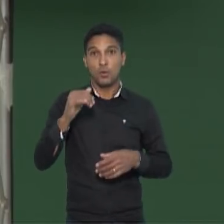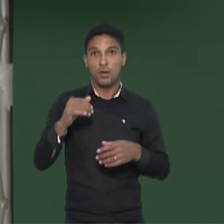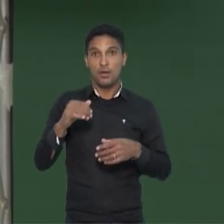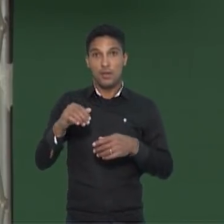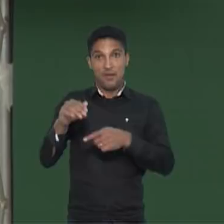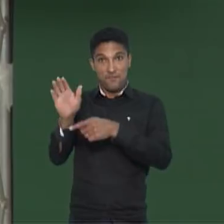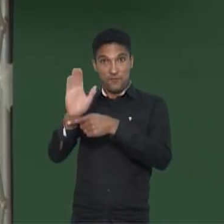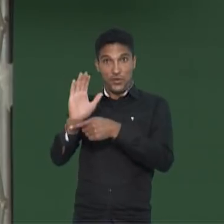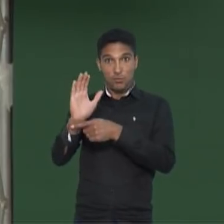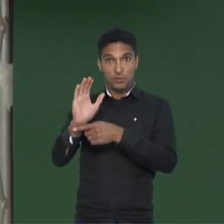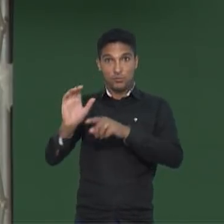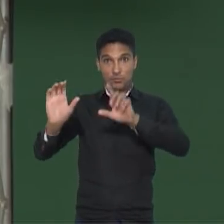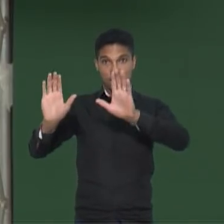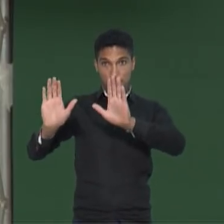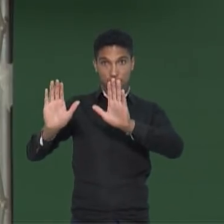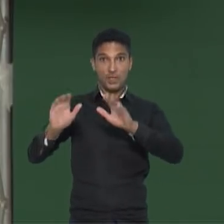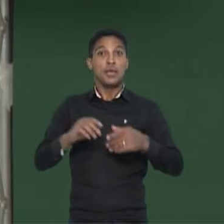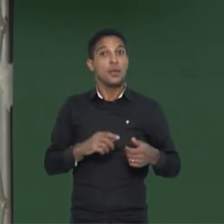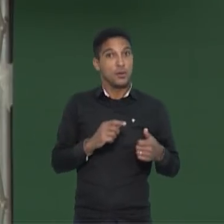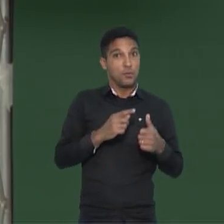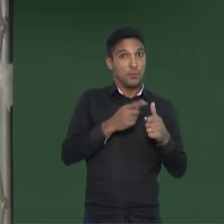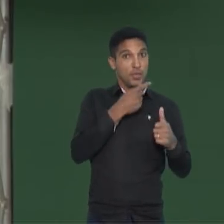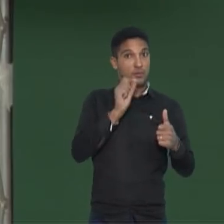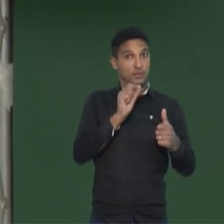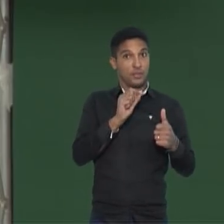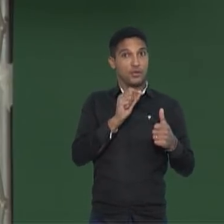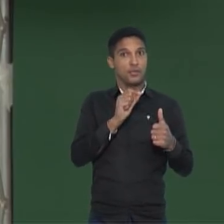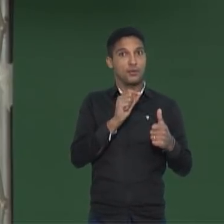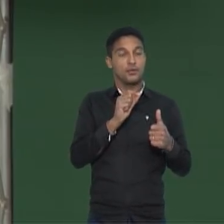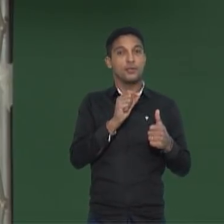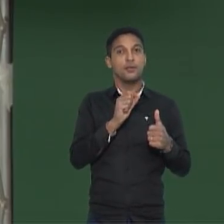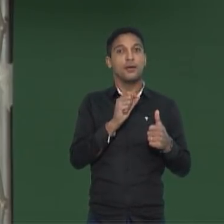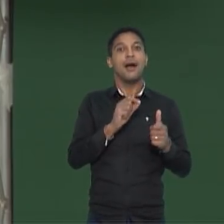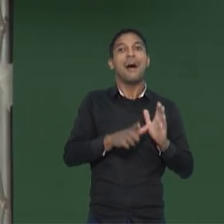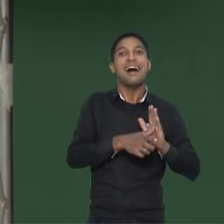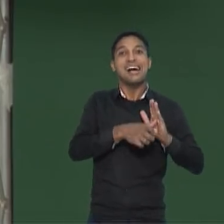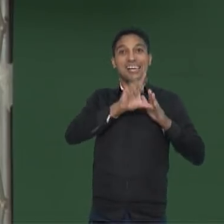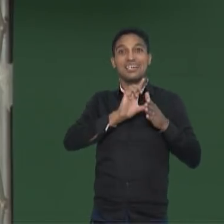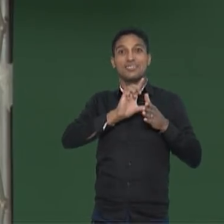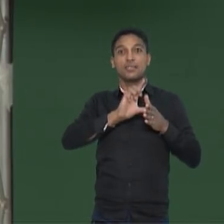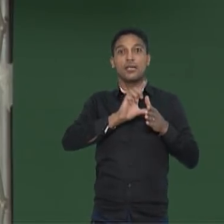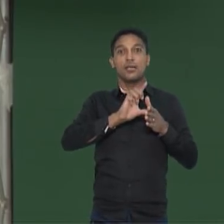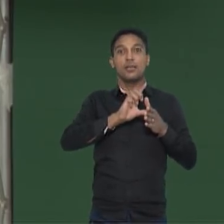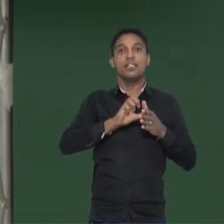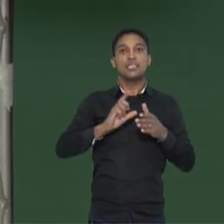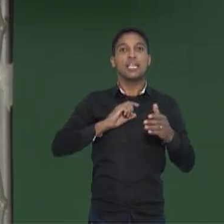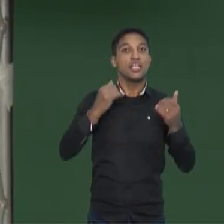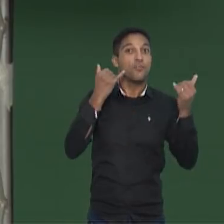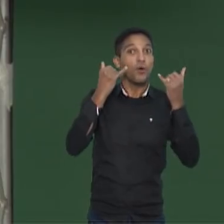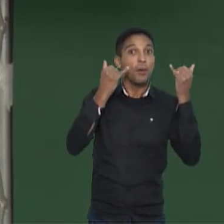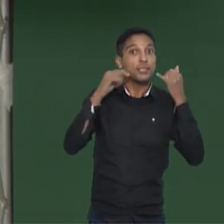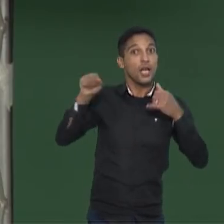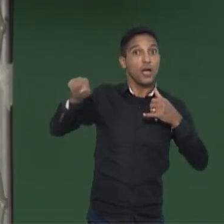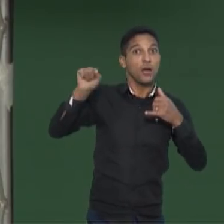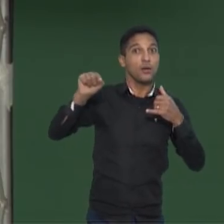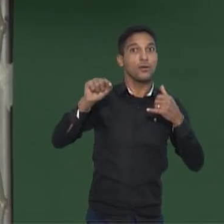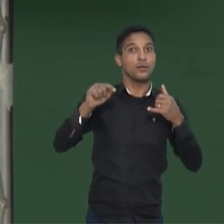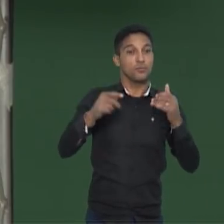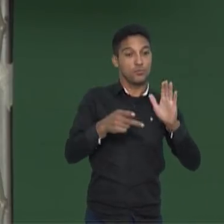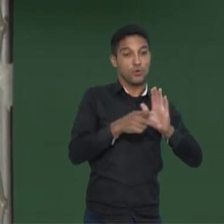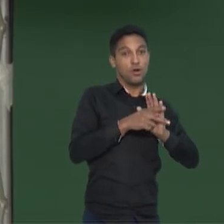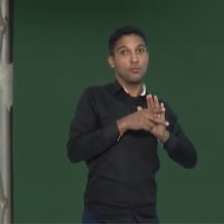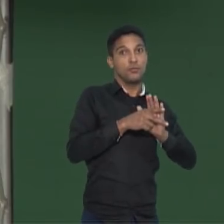filme, eles já tinham colocado na internet muitas informações sobre essas histórias de terror